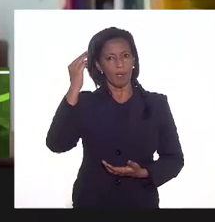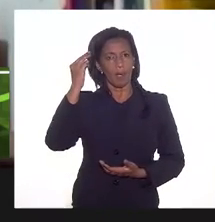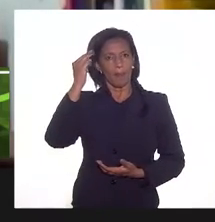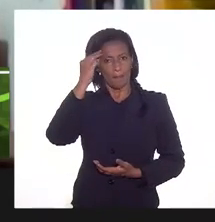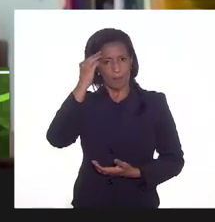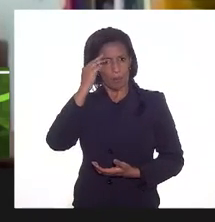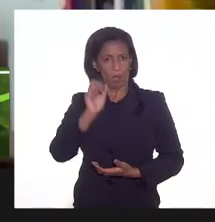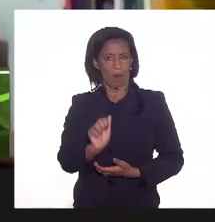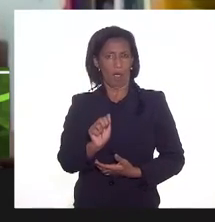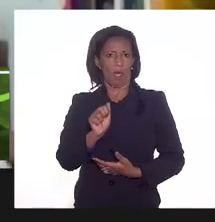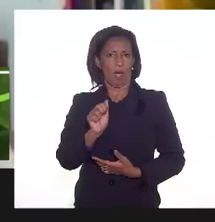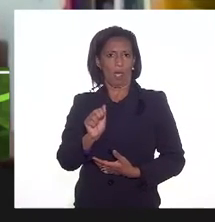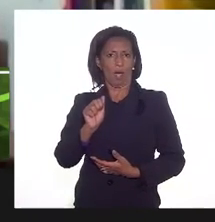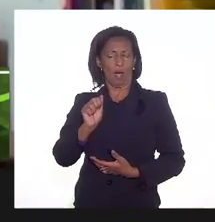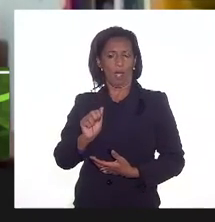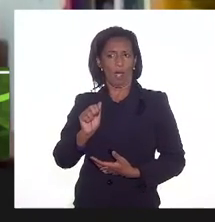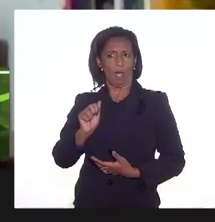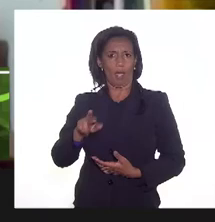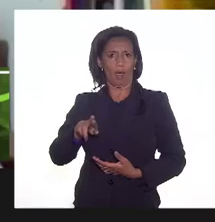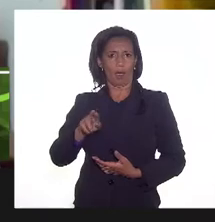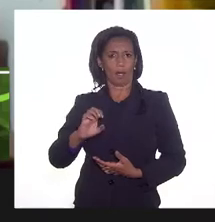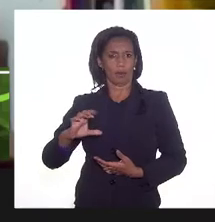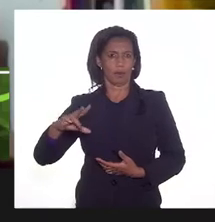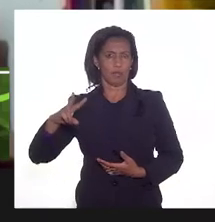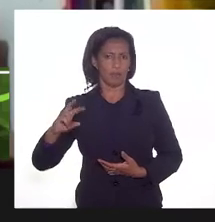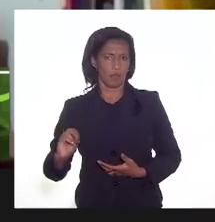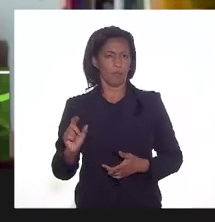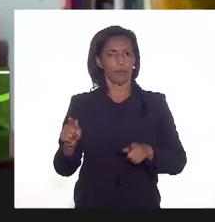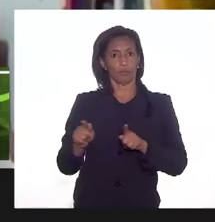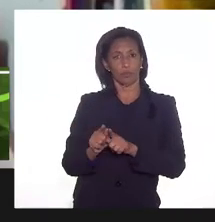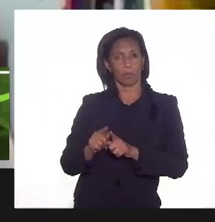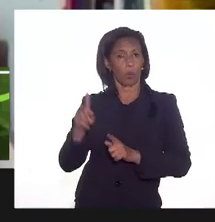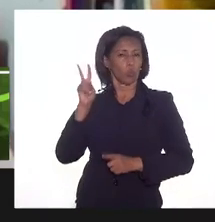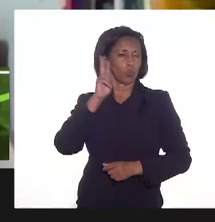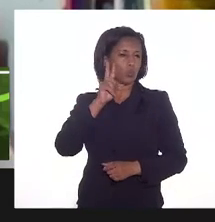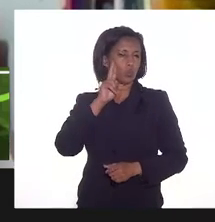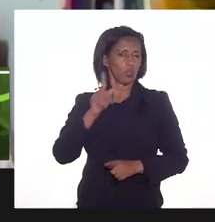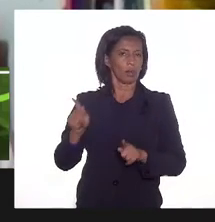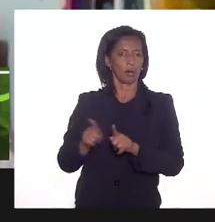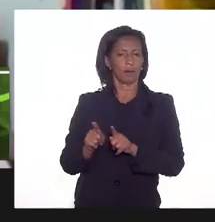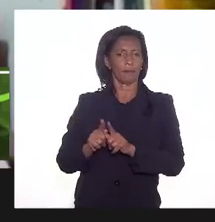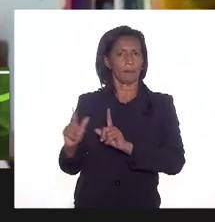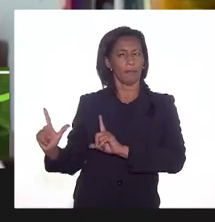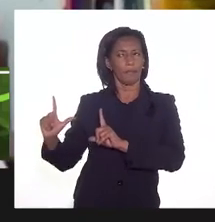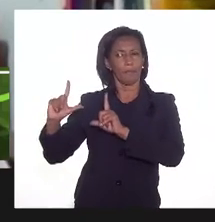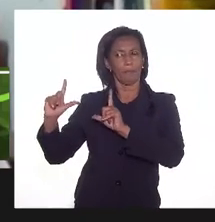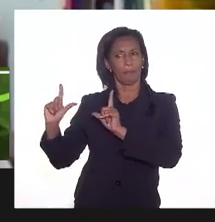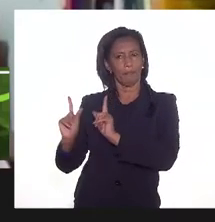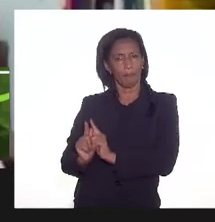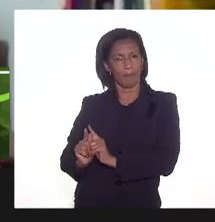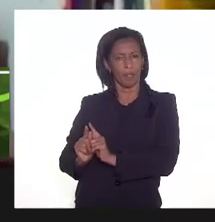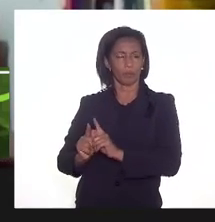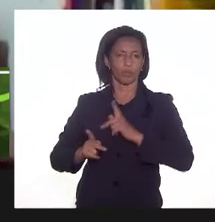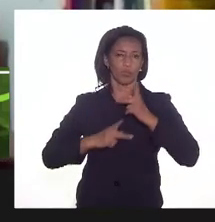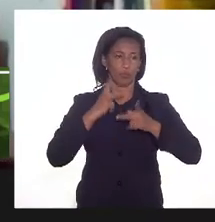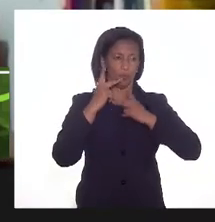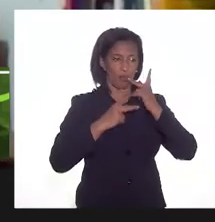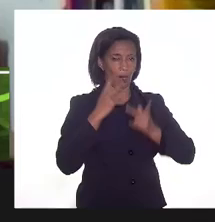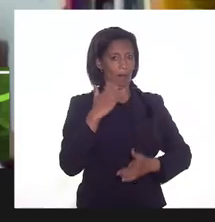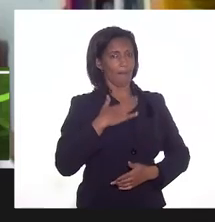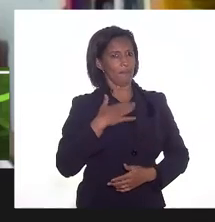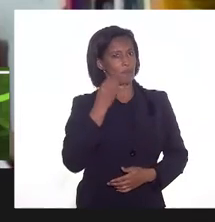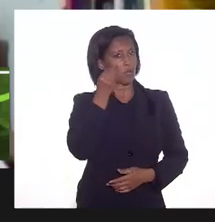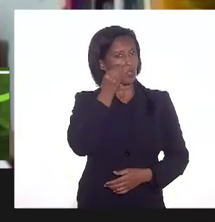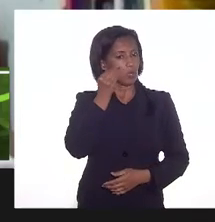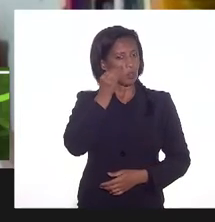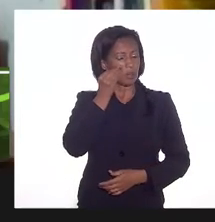Fundação Casa Rui mas um pouco com o histórico acho que menos falar da minha experiência